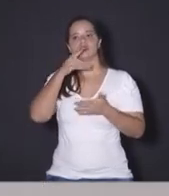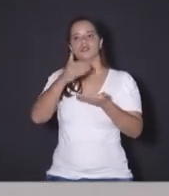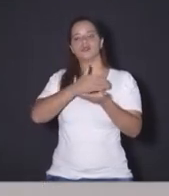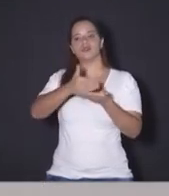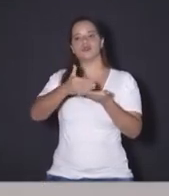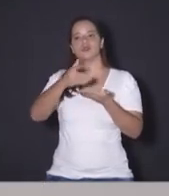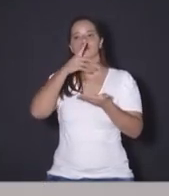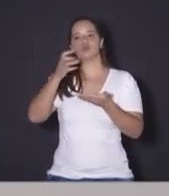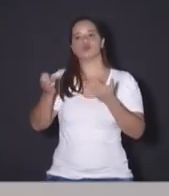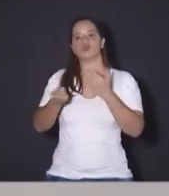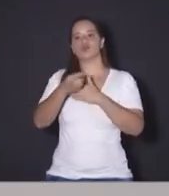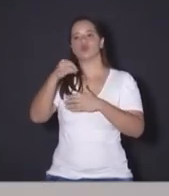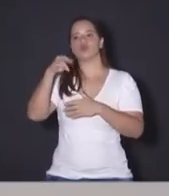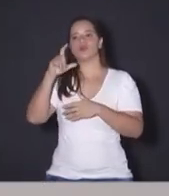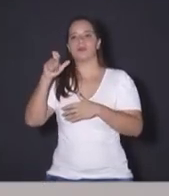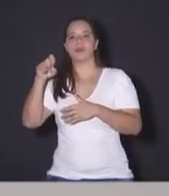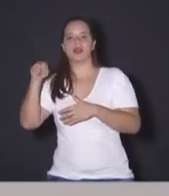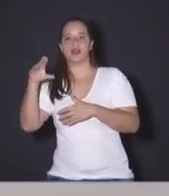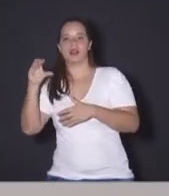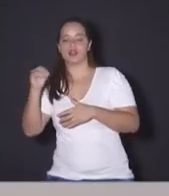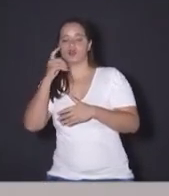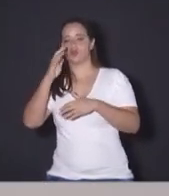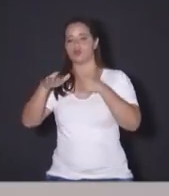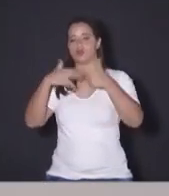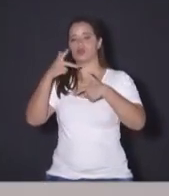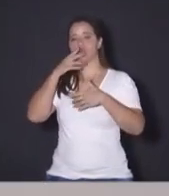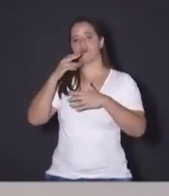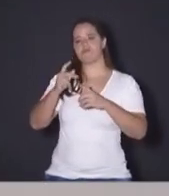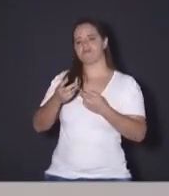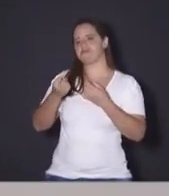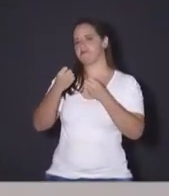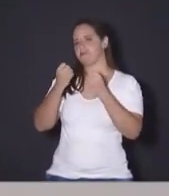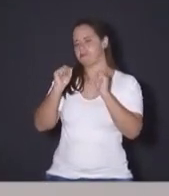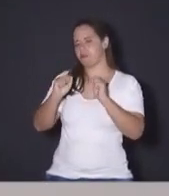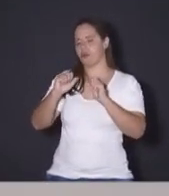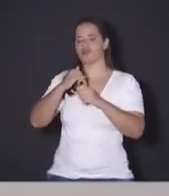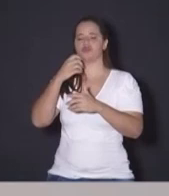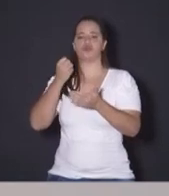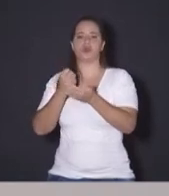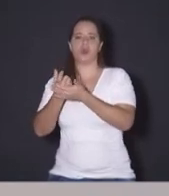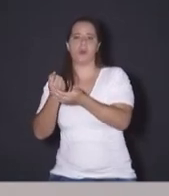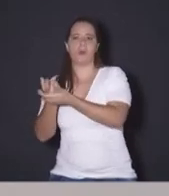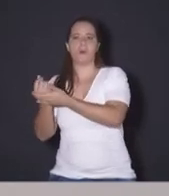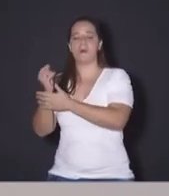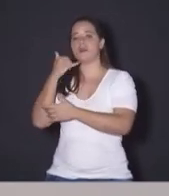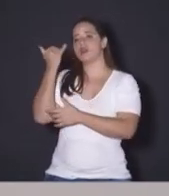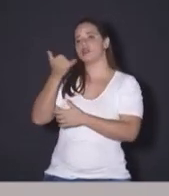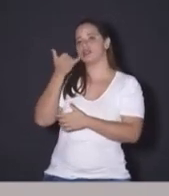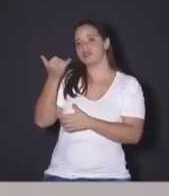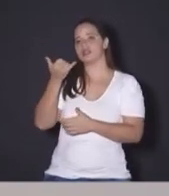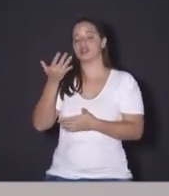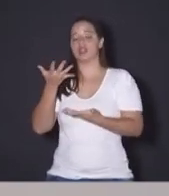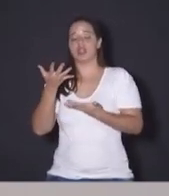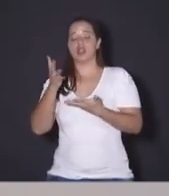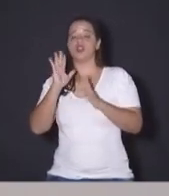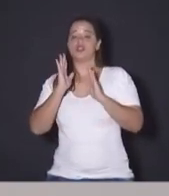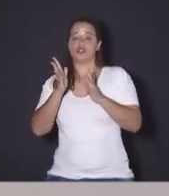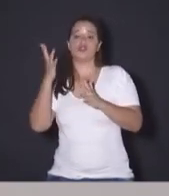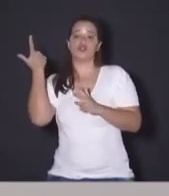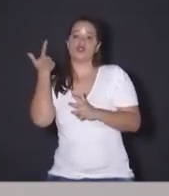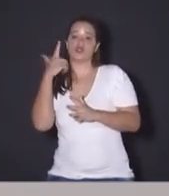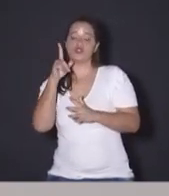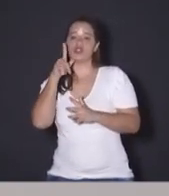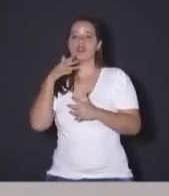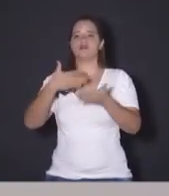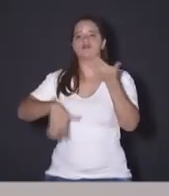desse novo milênio começou a se popularizar o acesso através de celulares e aí a gente já com consegue